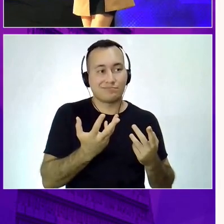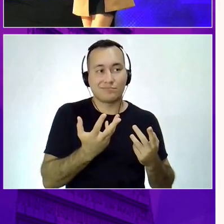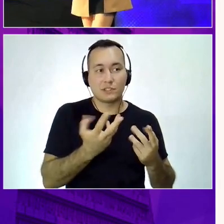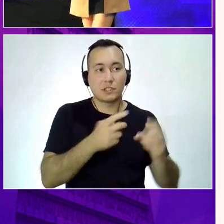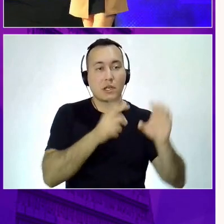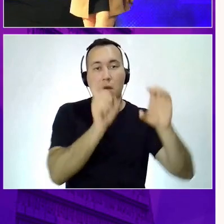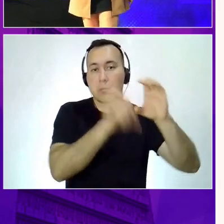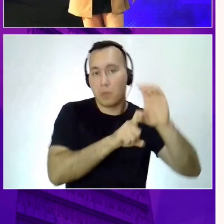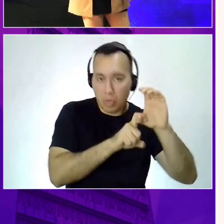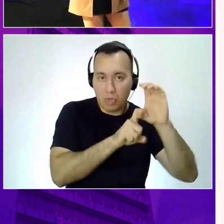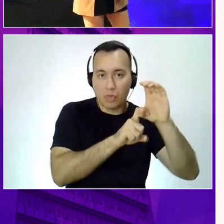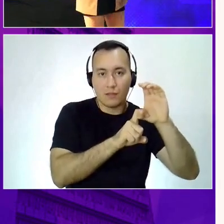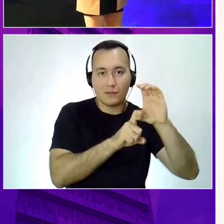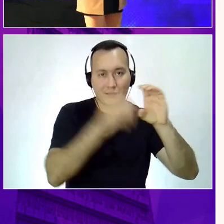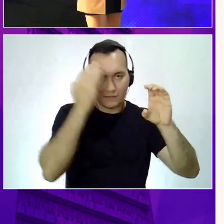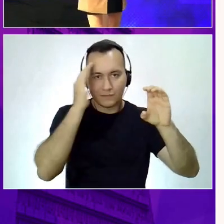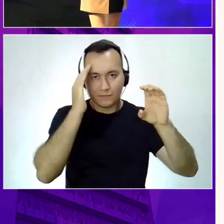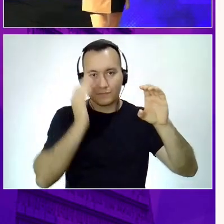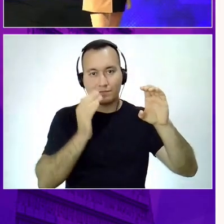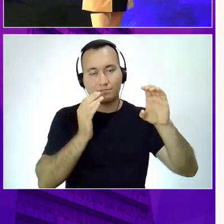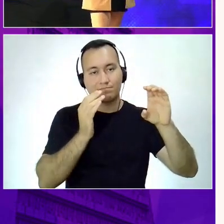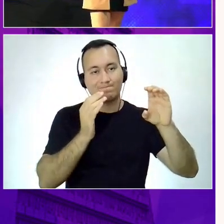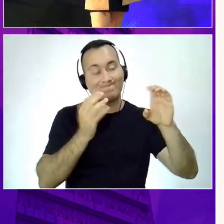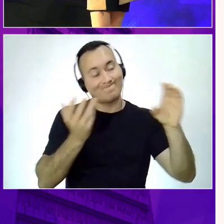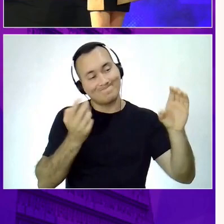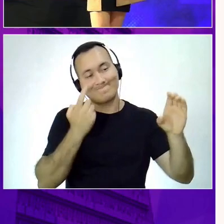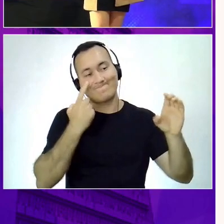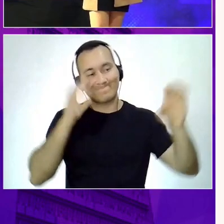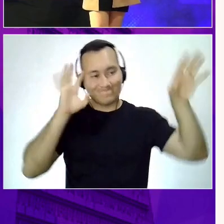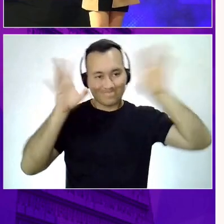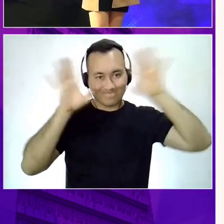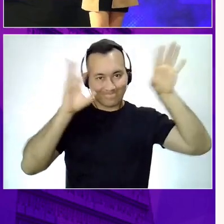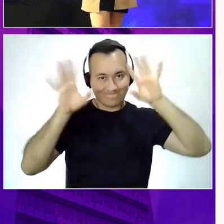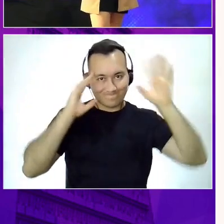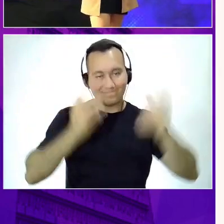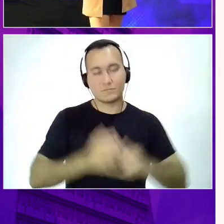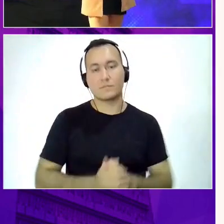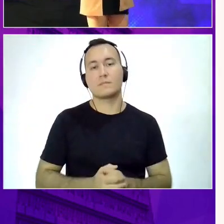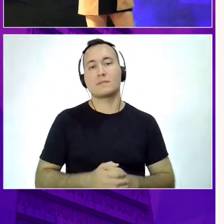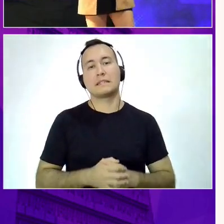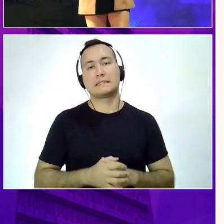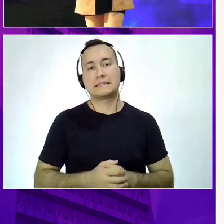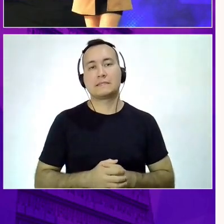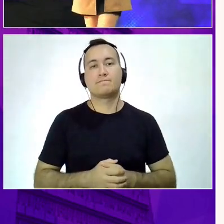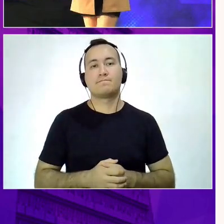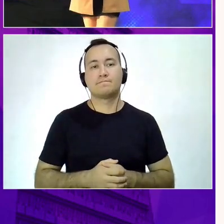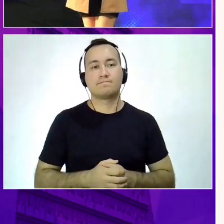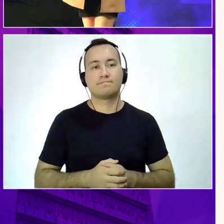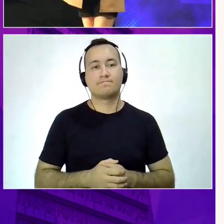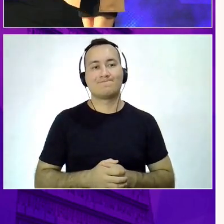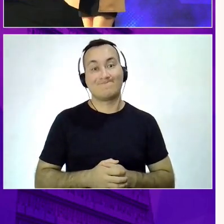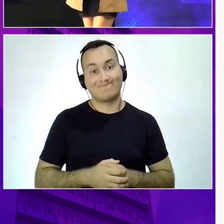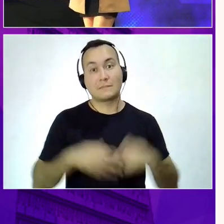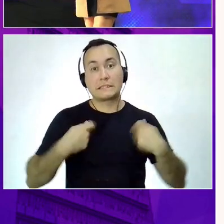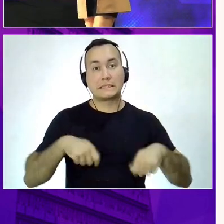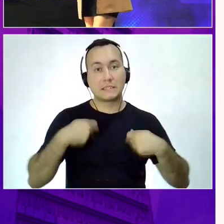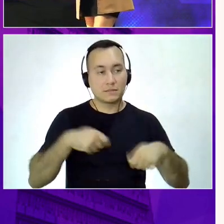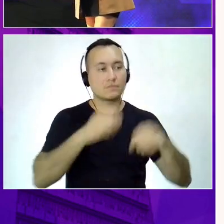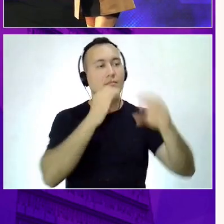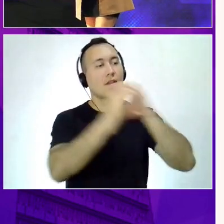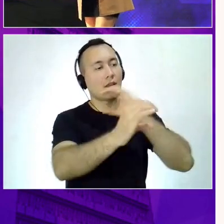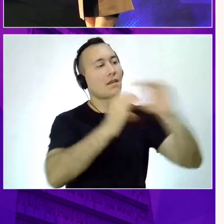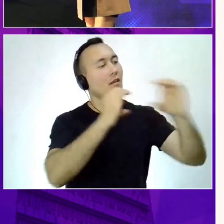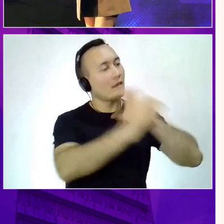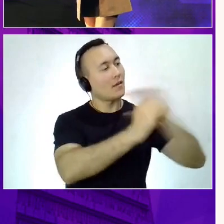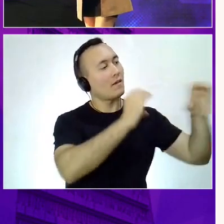dependentes. Então, nem sempre o micro vale a pena. Precisa ter fácil comunicação, como ele vai se